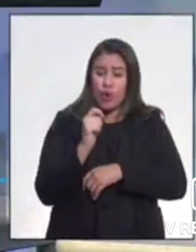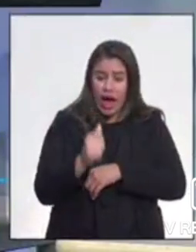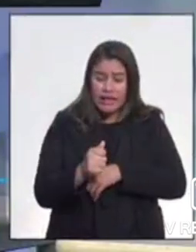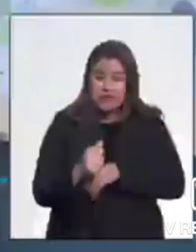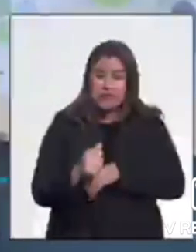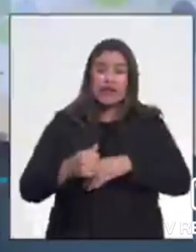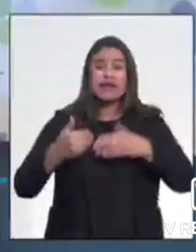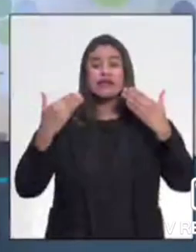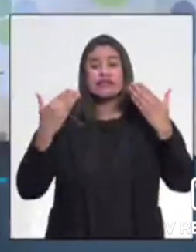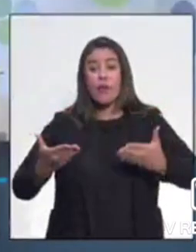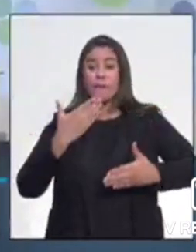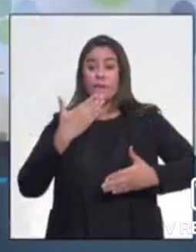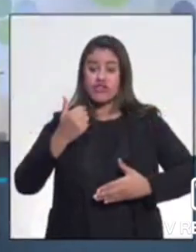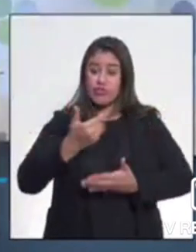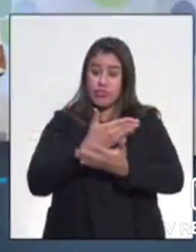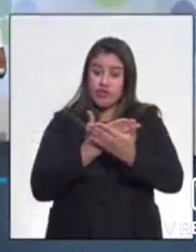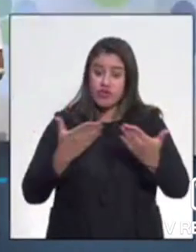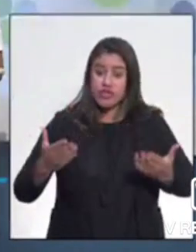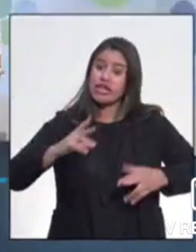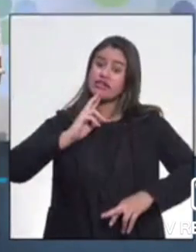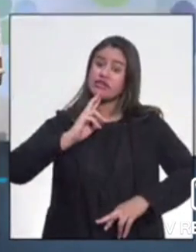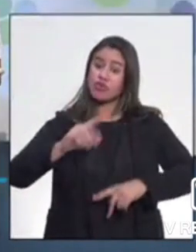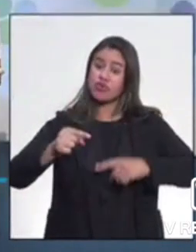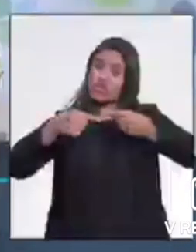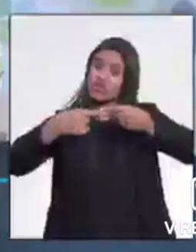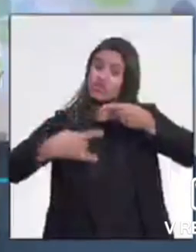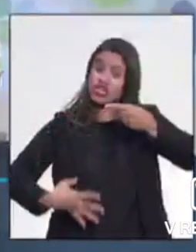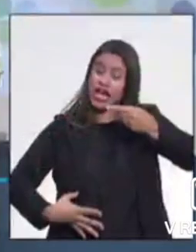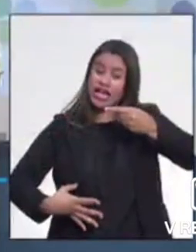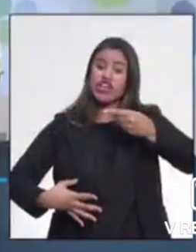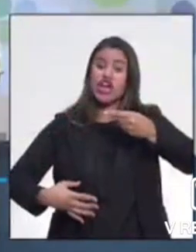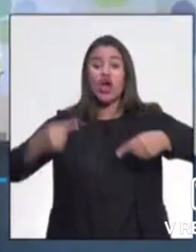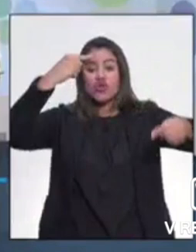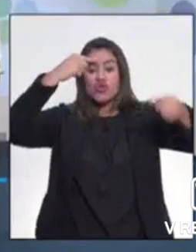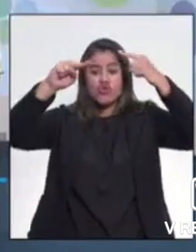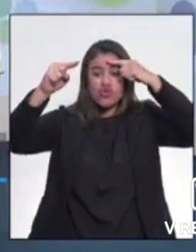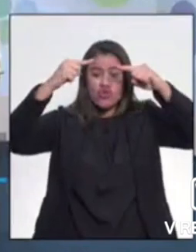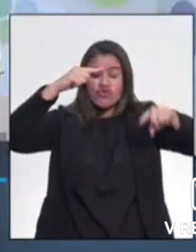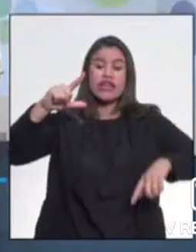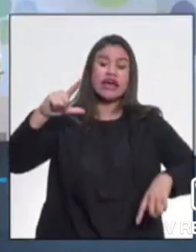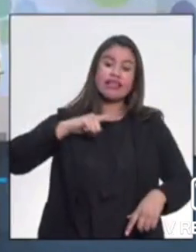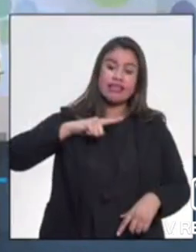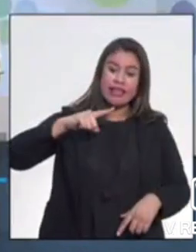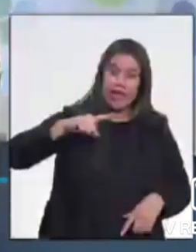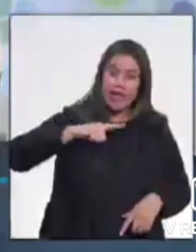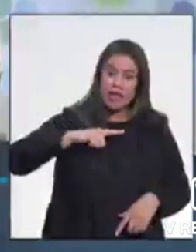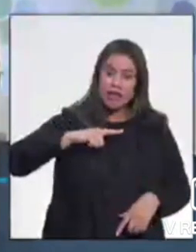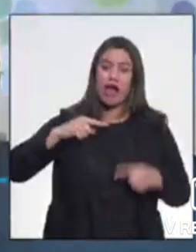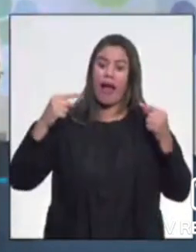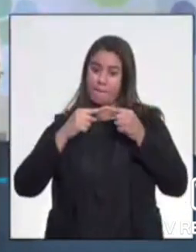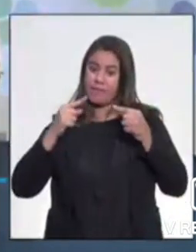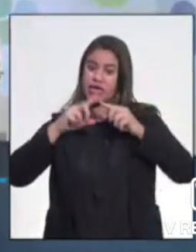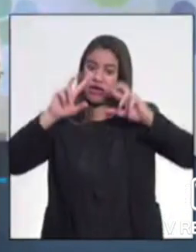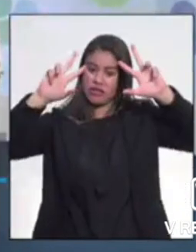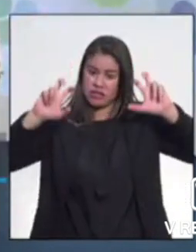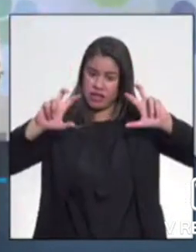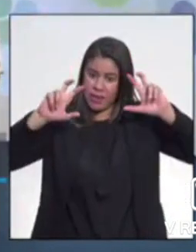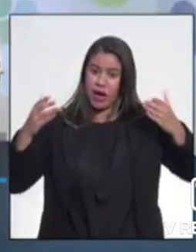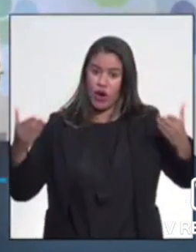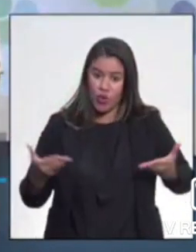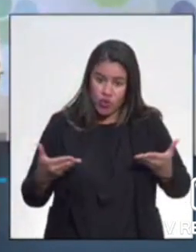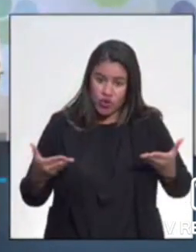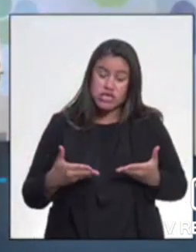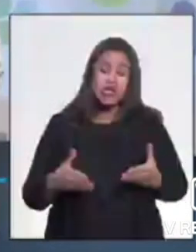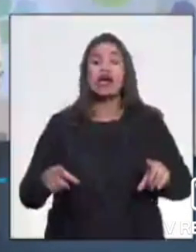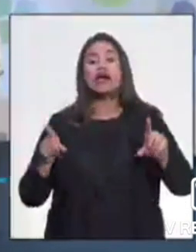vocês responderem no chat se vocês têm alguma dúvida em relação a essa aula, né, que foi bastante conceitual,